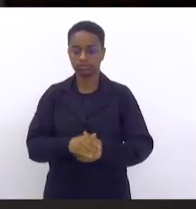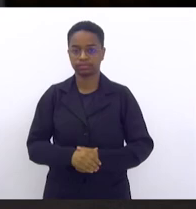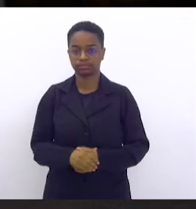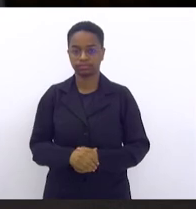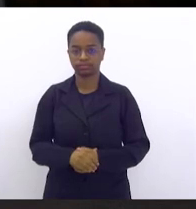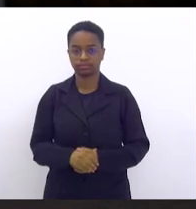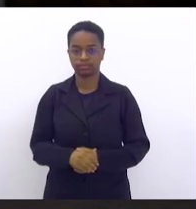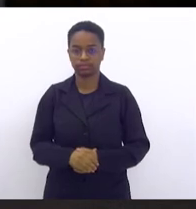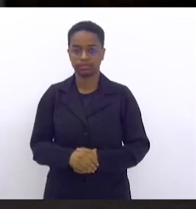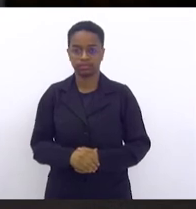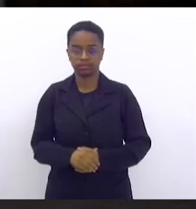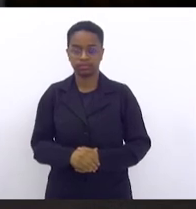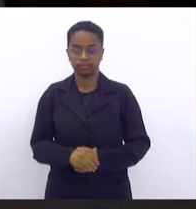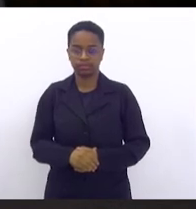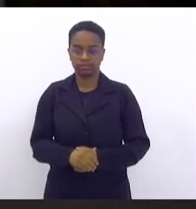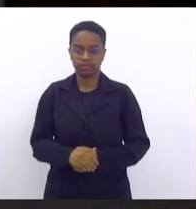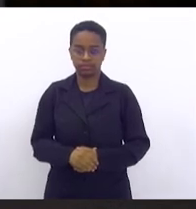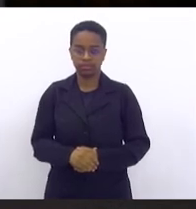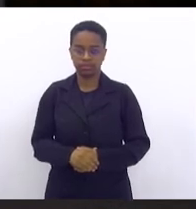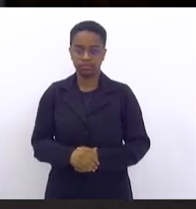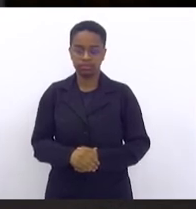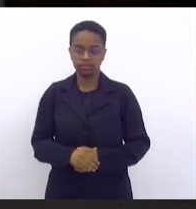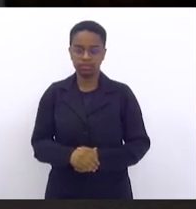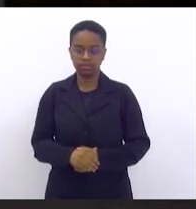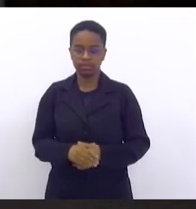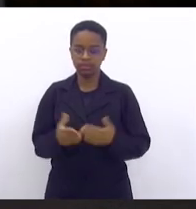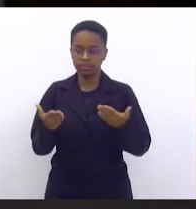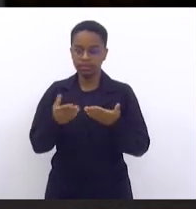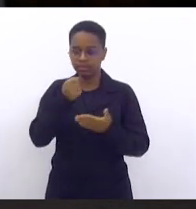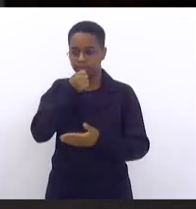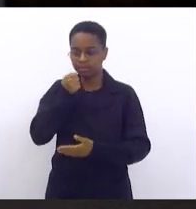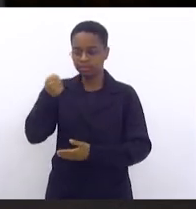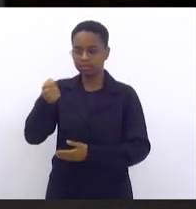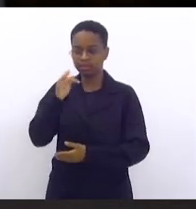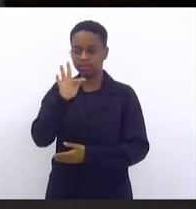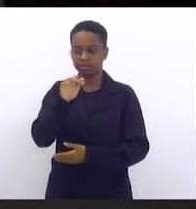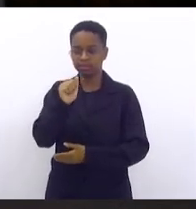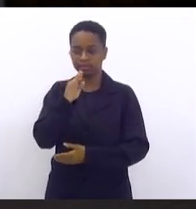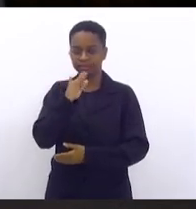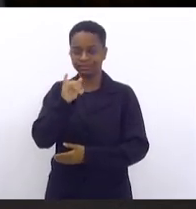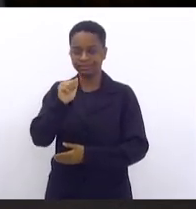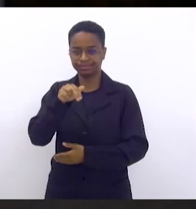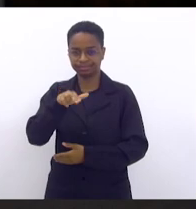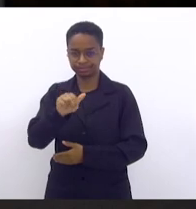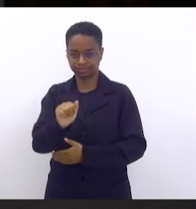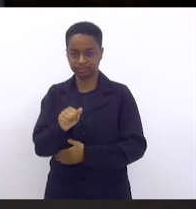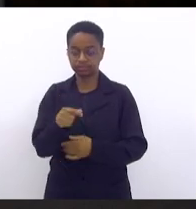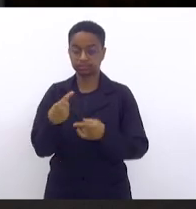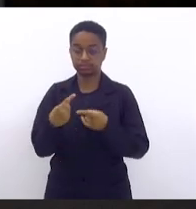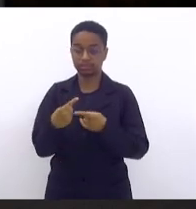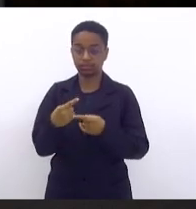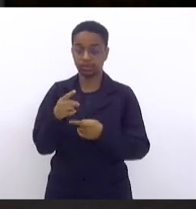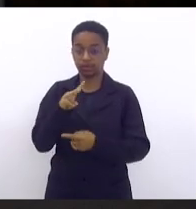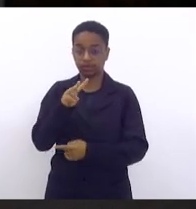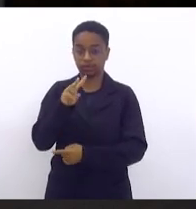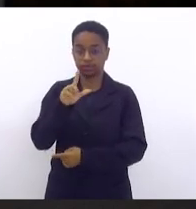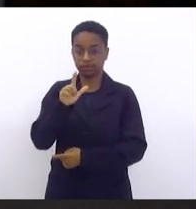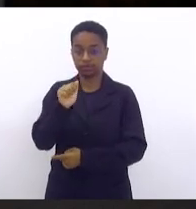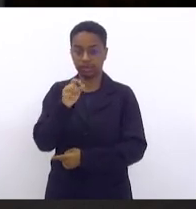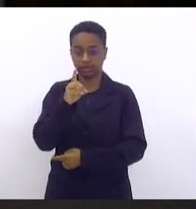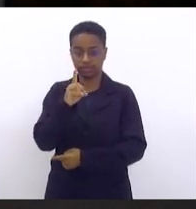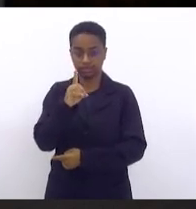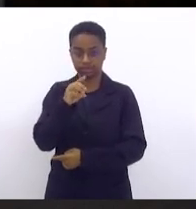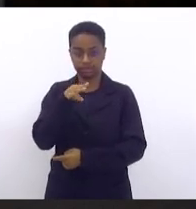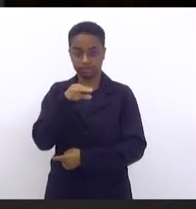análise eu vou passar então a palavra aqui para Fabiana da Braskem Fabiana o Vladimir Gomes